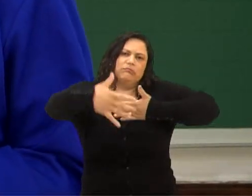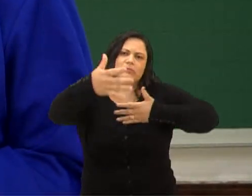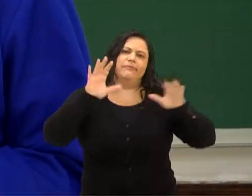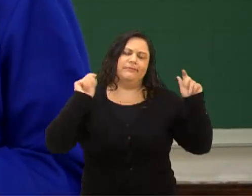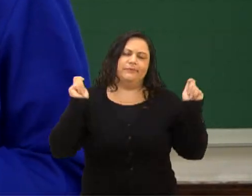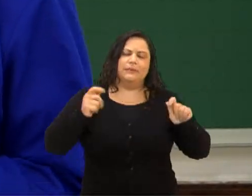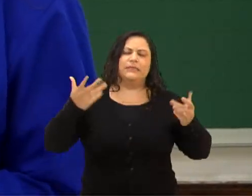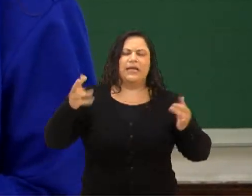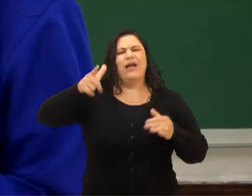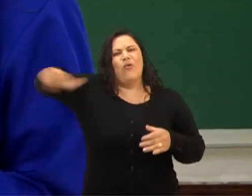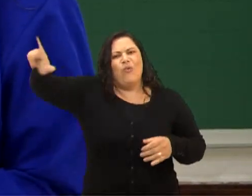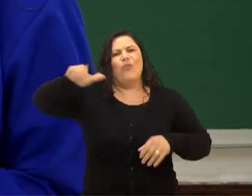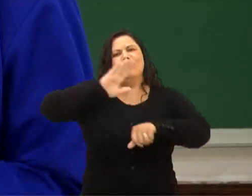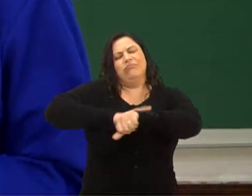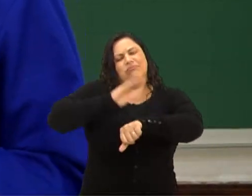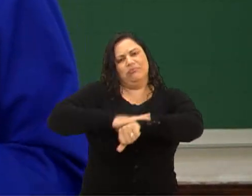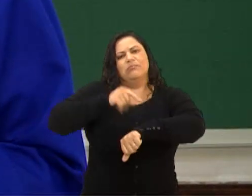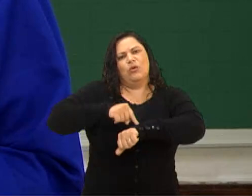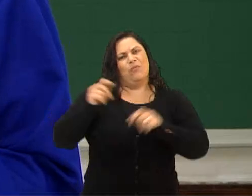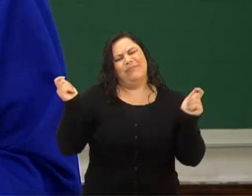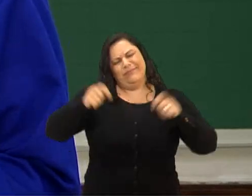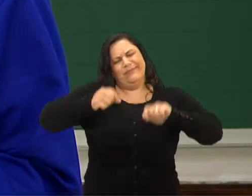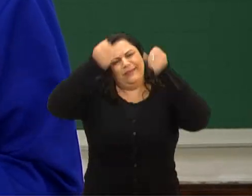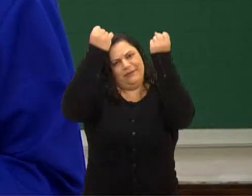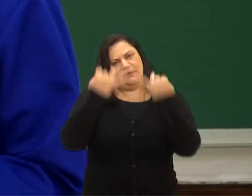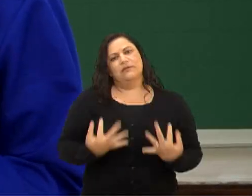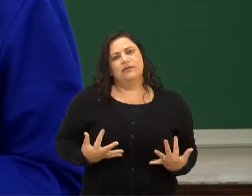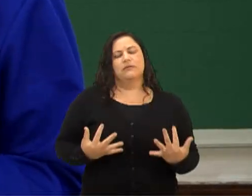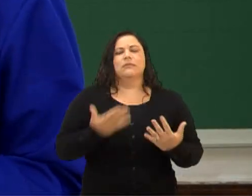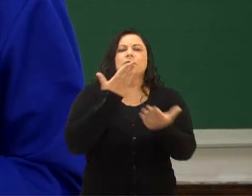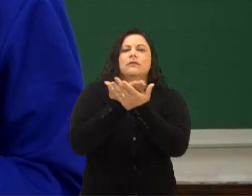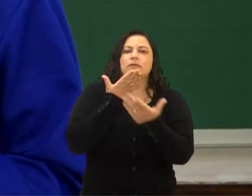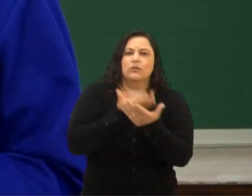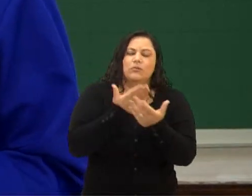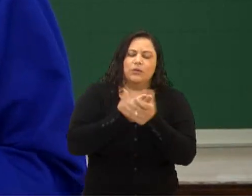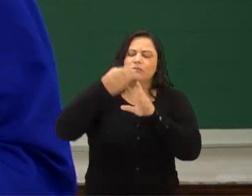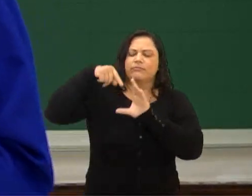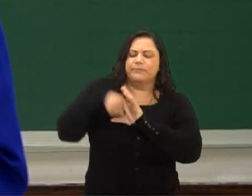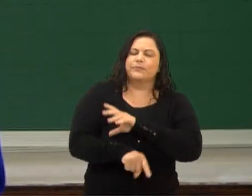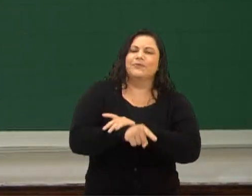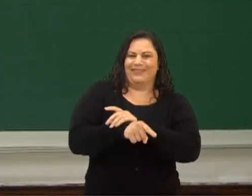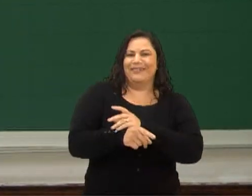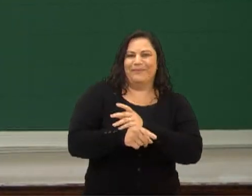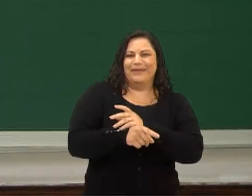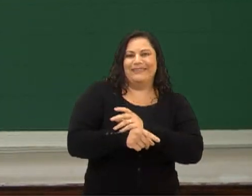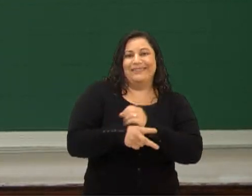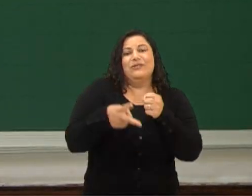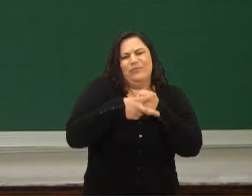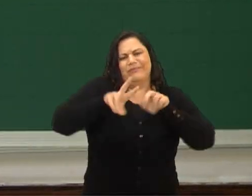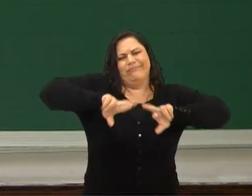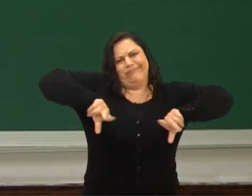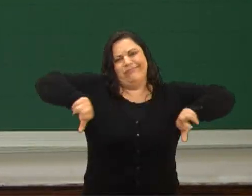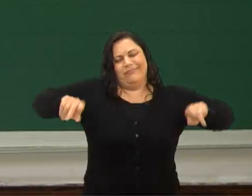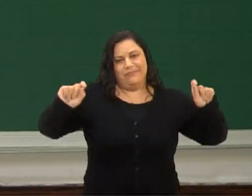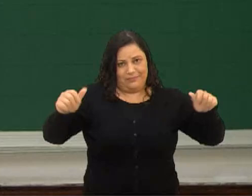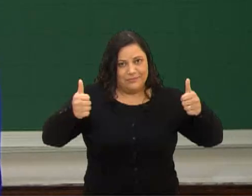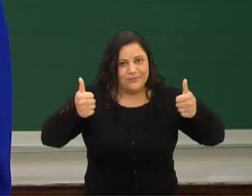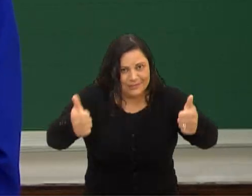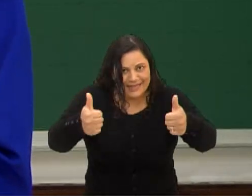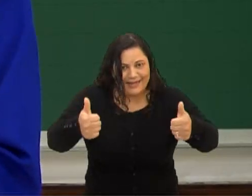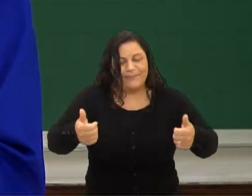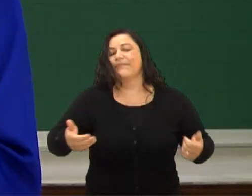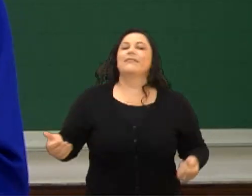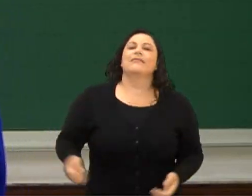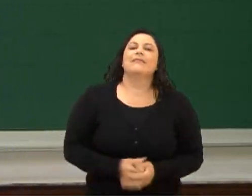Então, em outro momento, nós podemos esclarecer mais e nos aprofundarmos mais sobre esses tipos de verbos. E